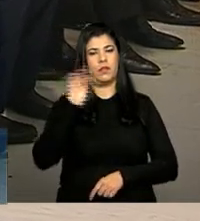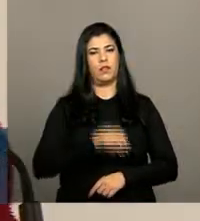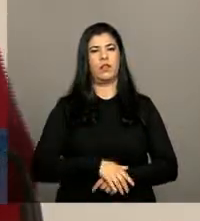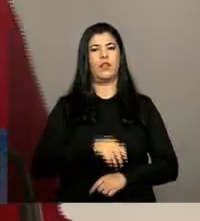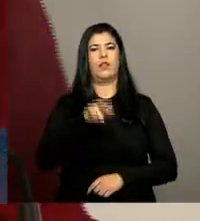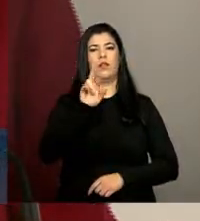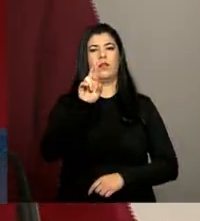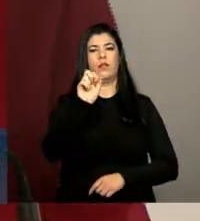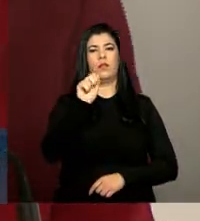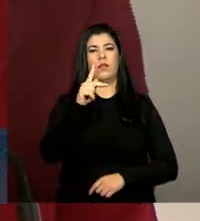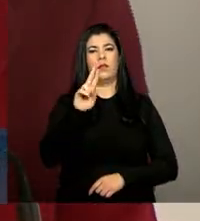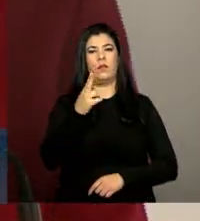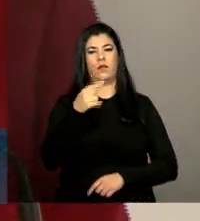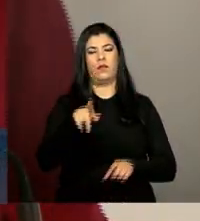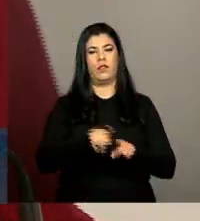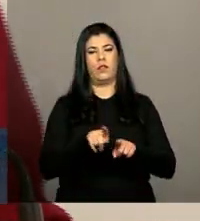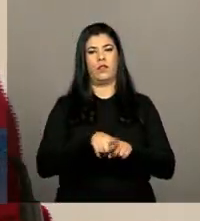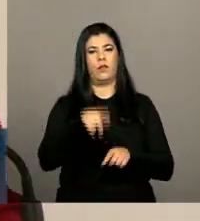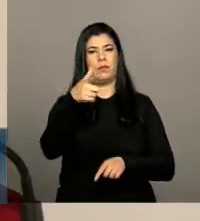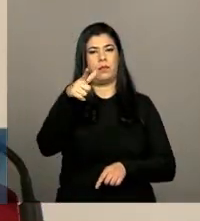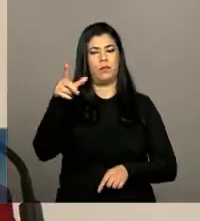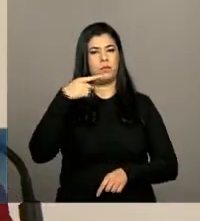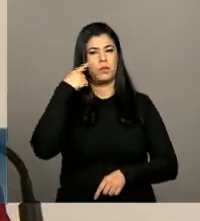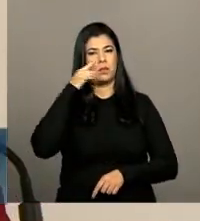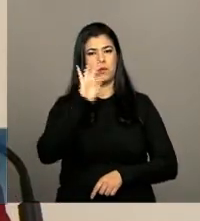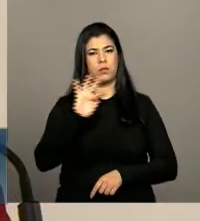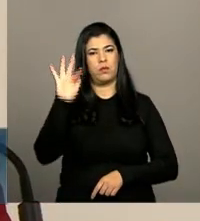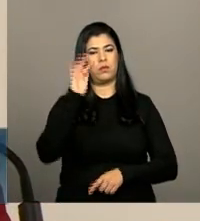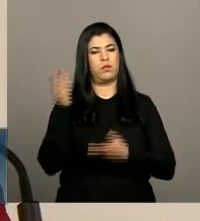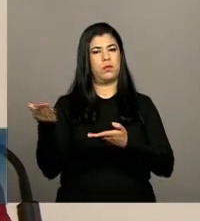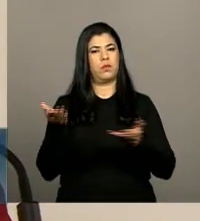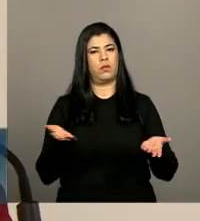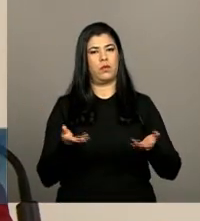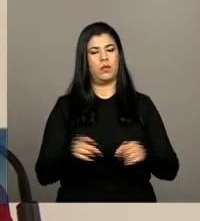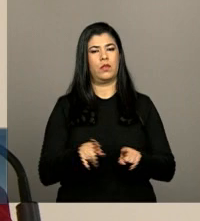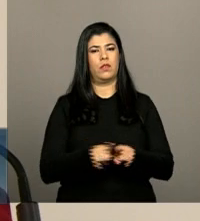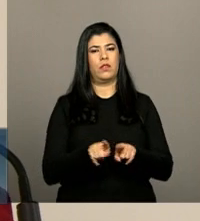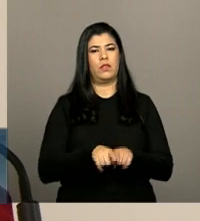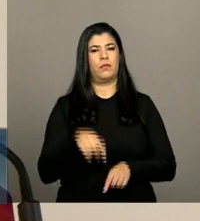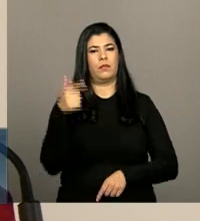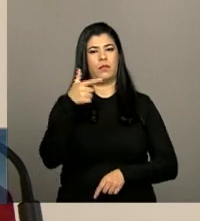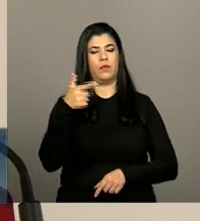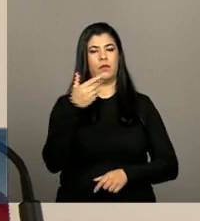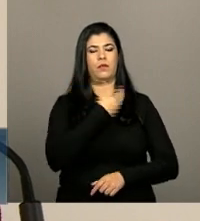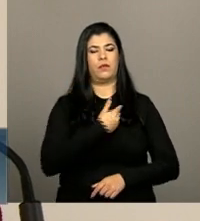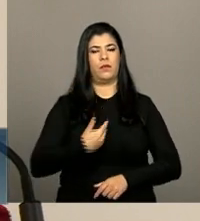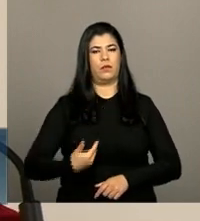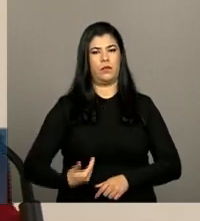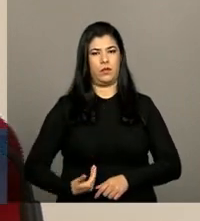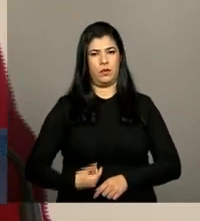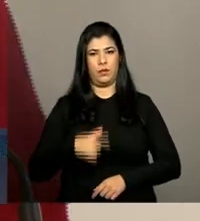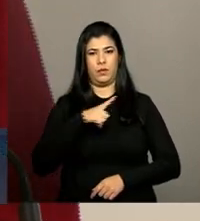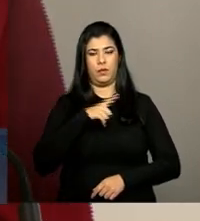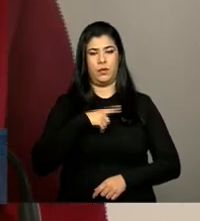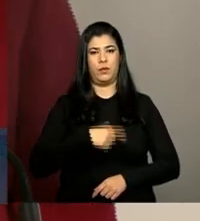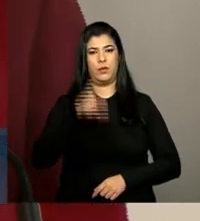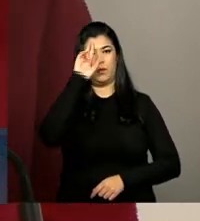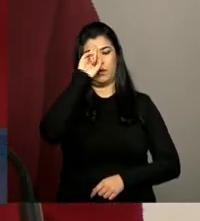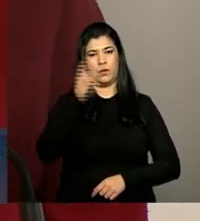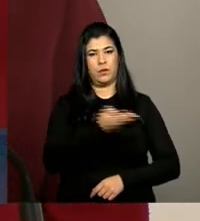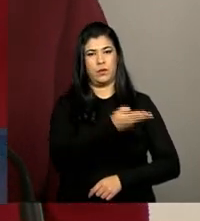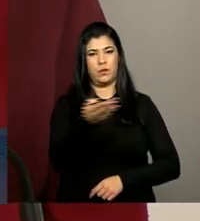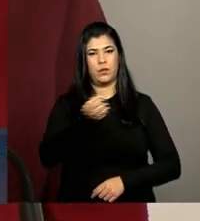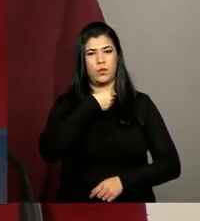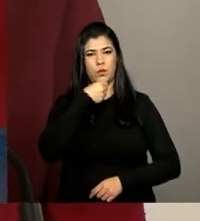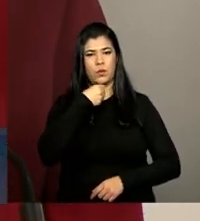Landinho o deputado Saraiva Felipe cumprimentar o vice-governador de Rondônia Daniel Pereira os senhores jornalistas